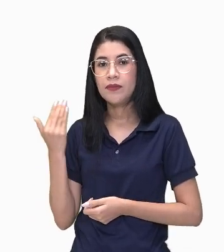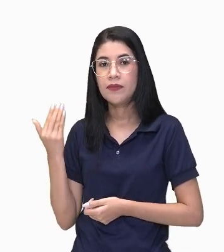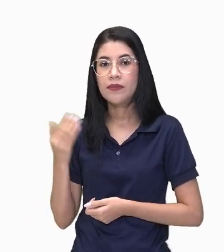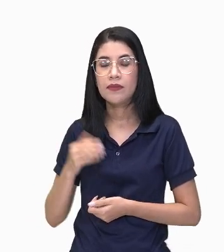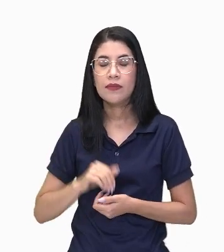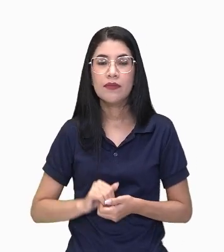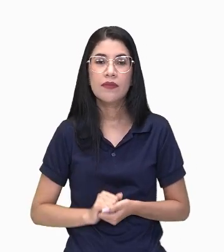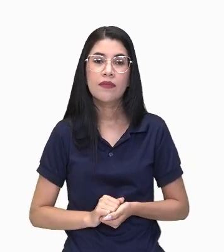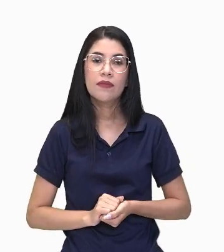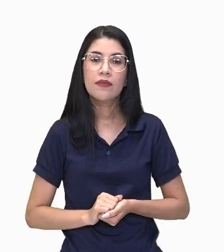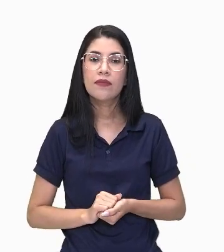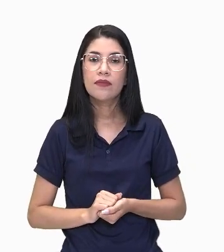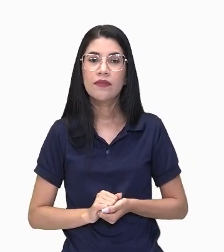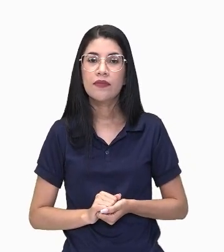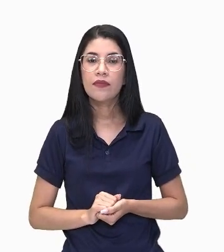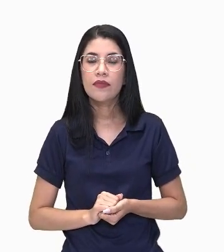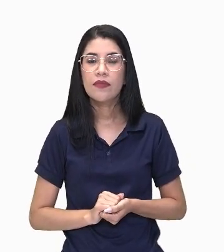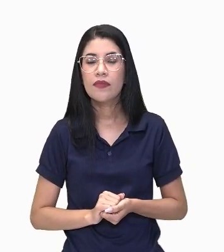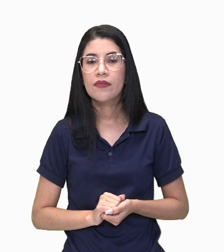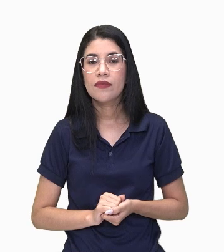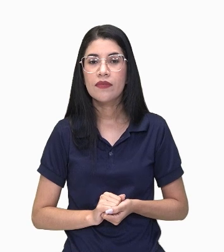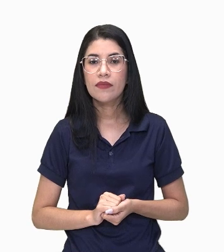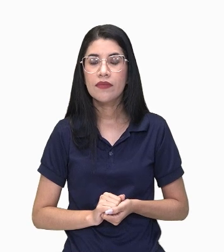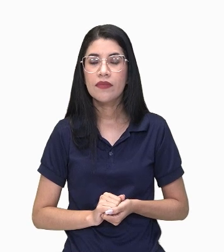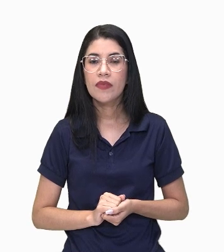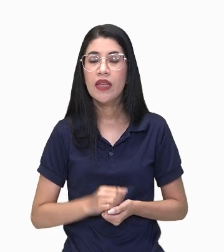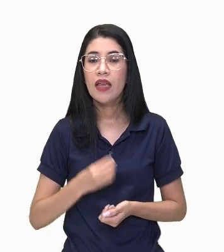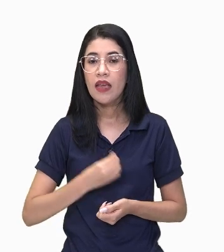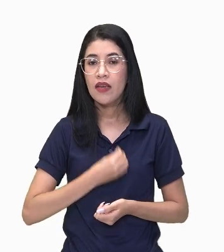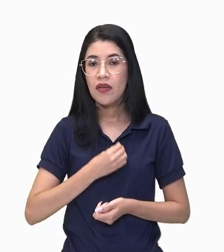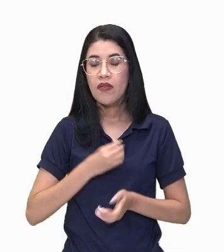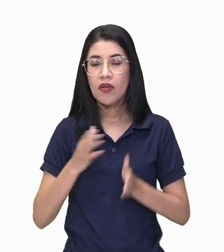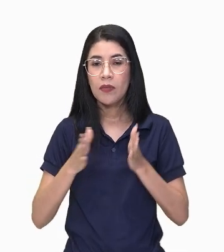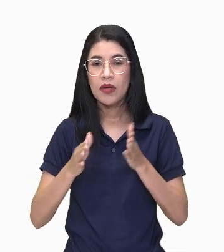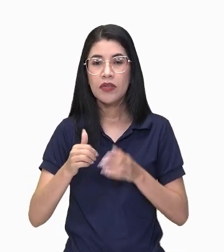estão verificando na imagem, que viveu entre